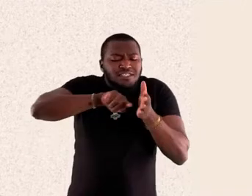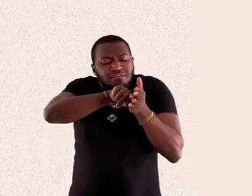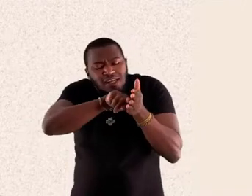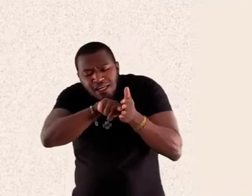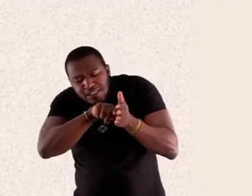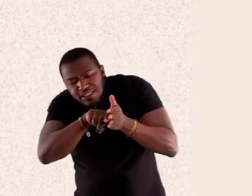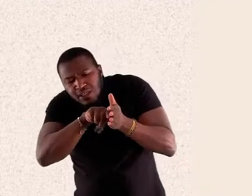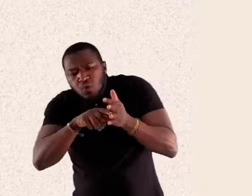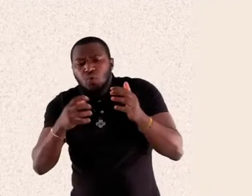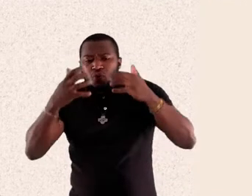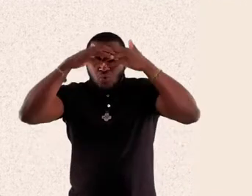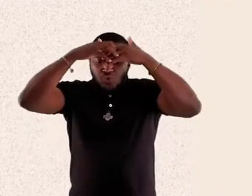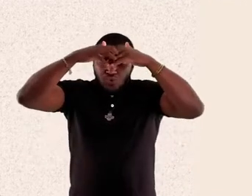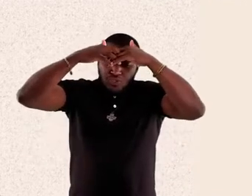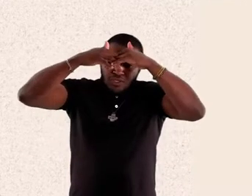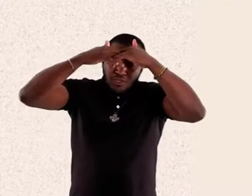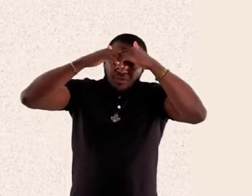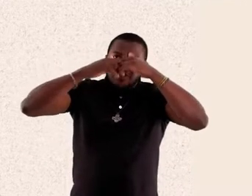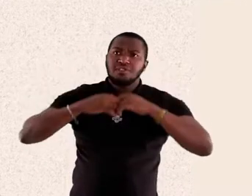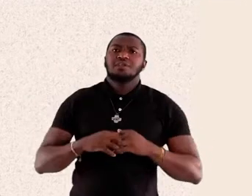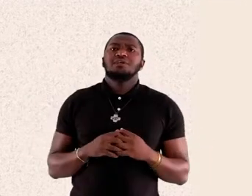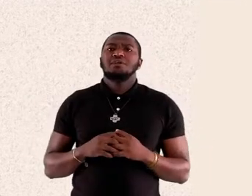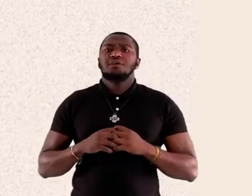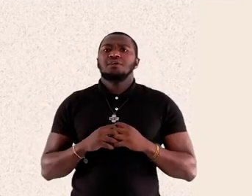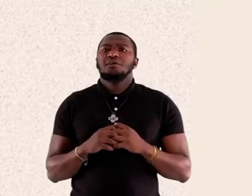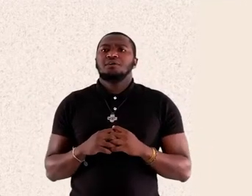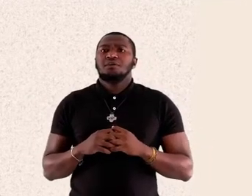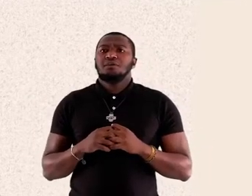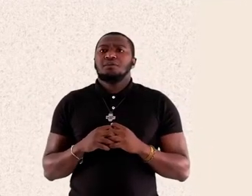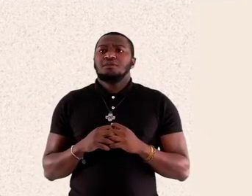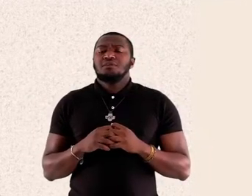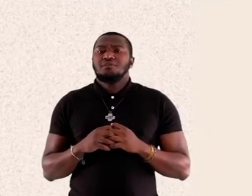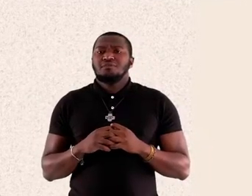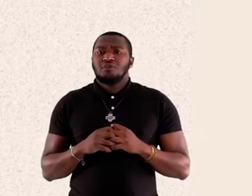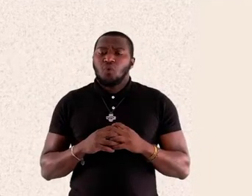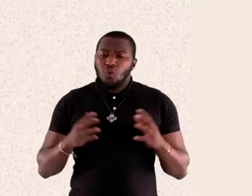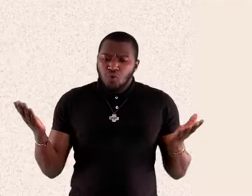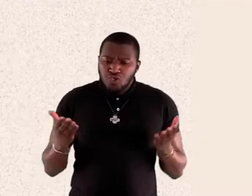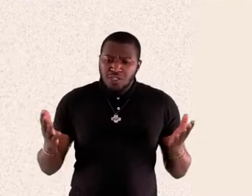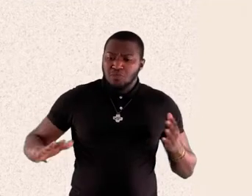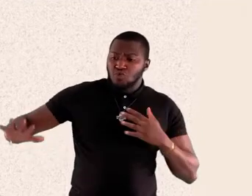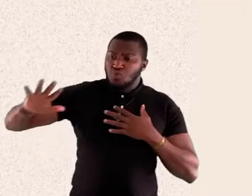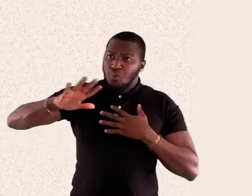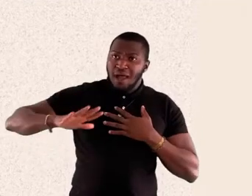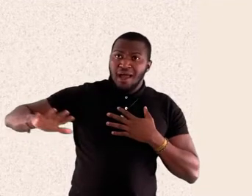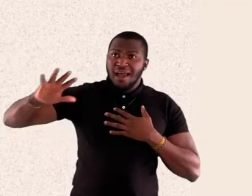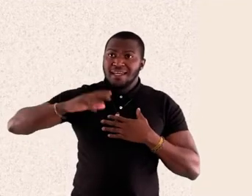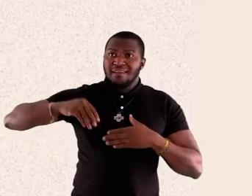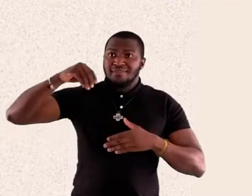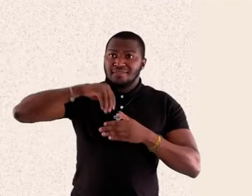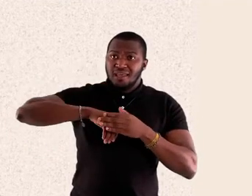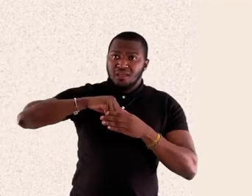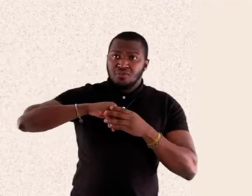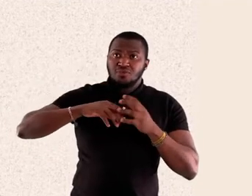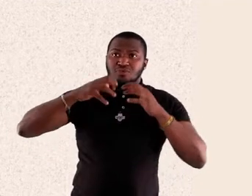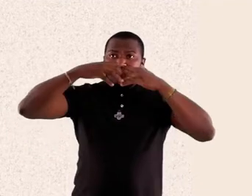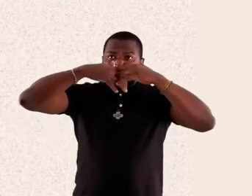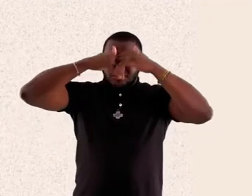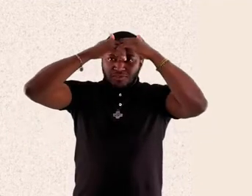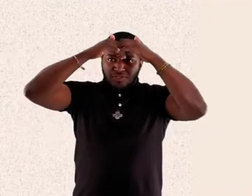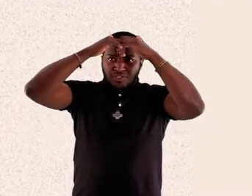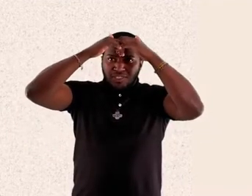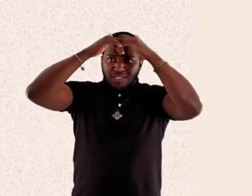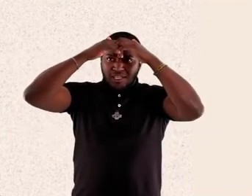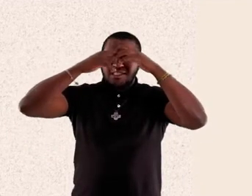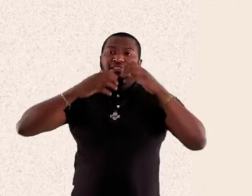portáteis que chamou hefner a desenvolver um campo muito próprio dentro da neurociências que é a neurociência